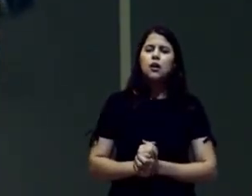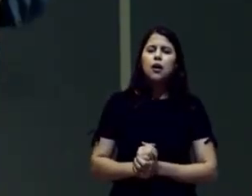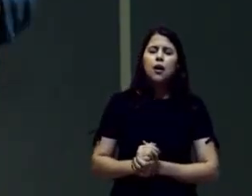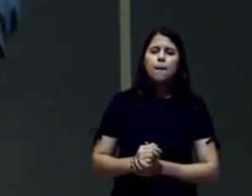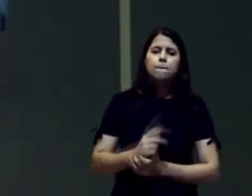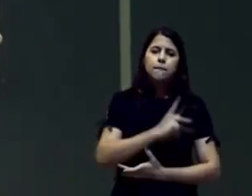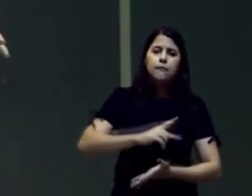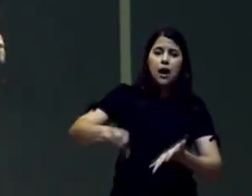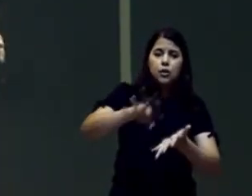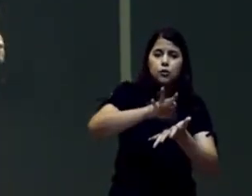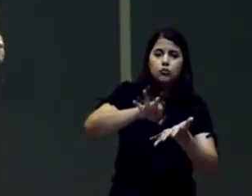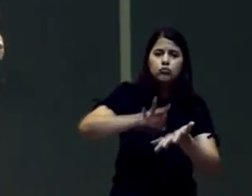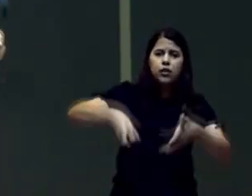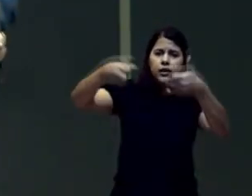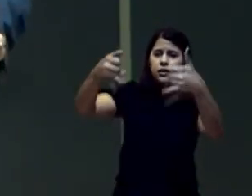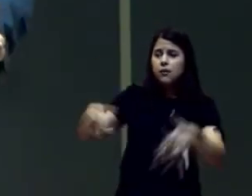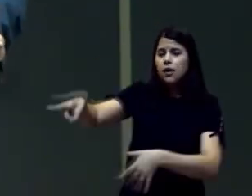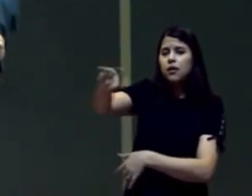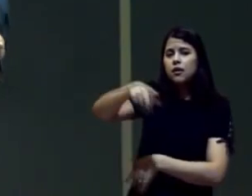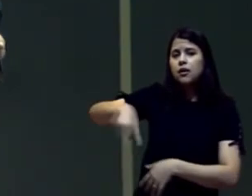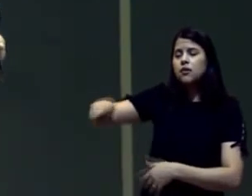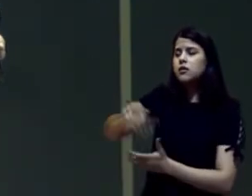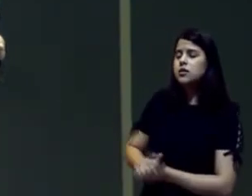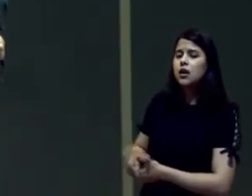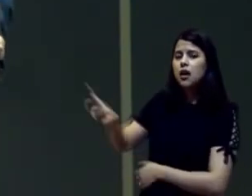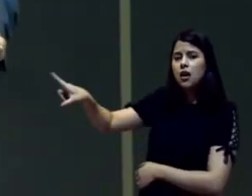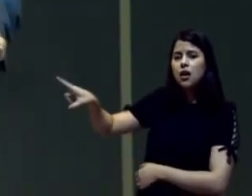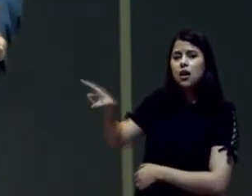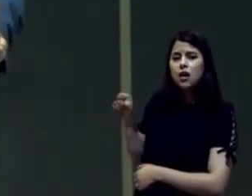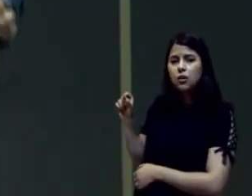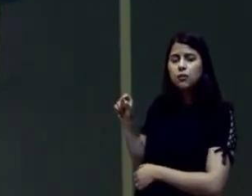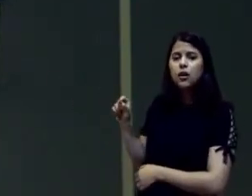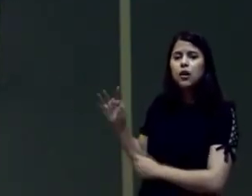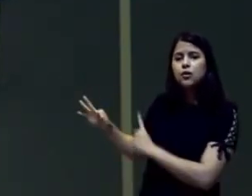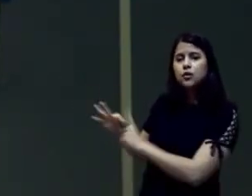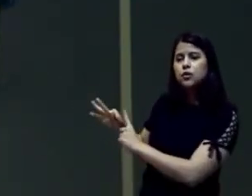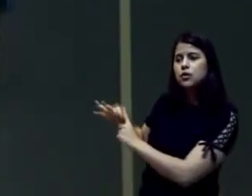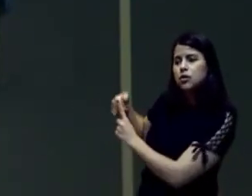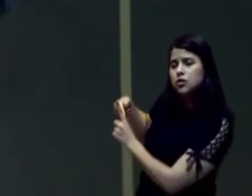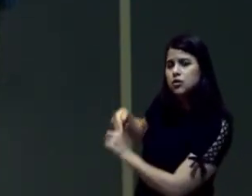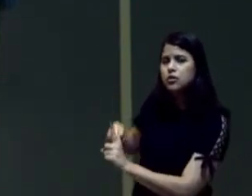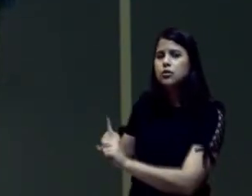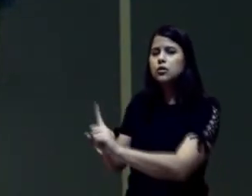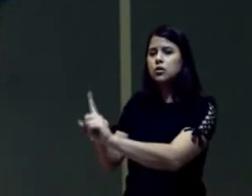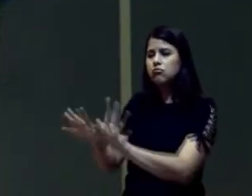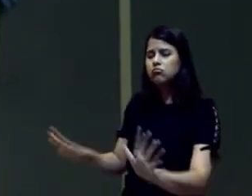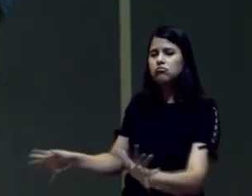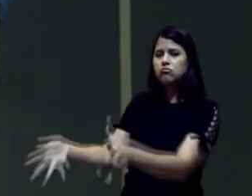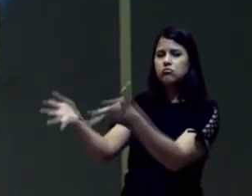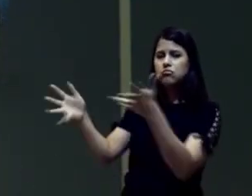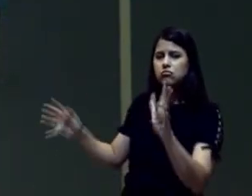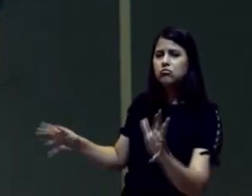seguinte: espero no Senhor Jesus enviar-lhe Timóteo o mais breve possível, a fim de que eu me sinta animado também ao